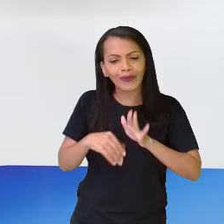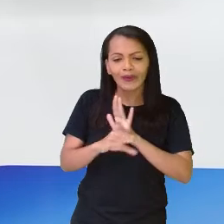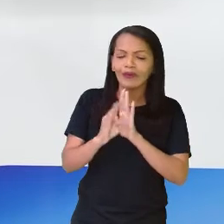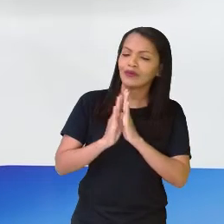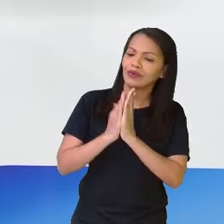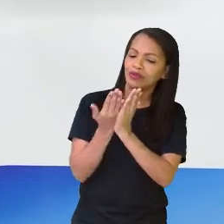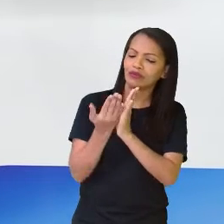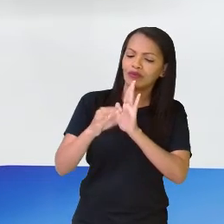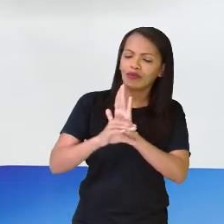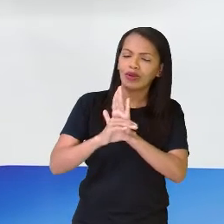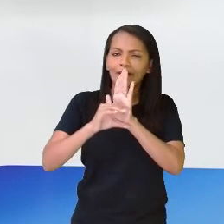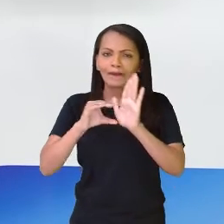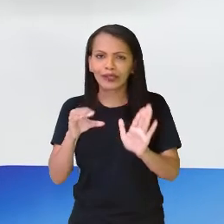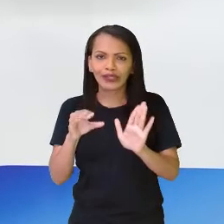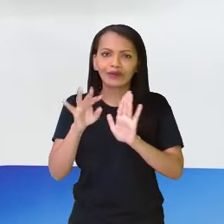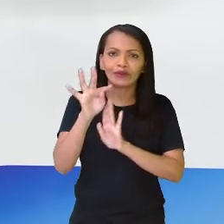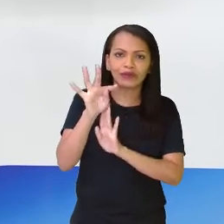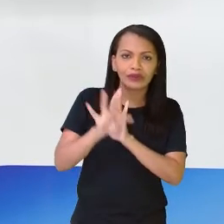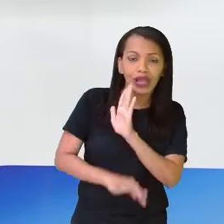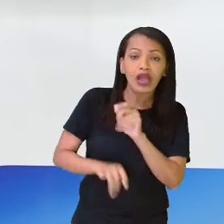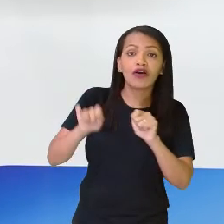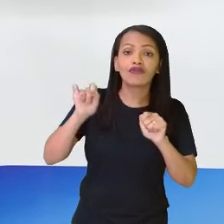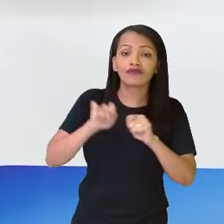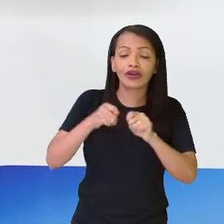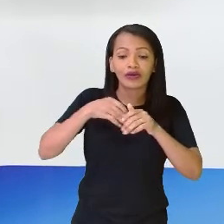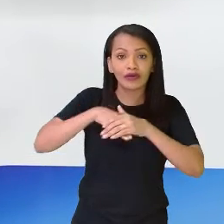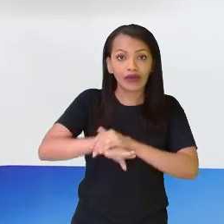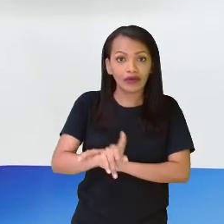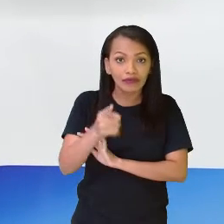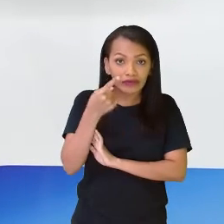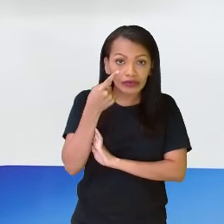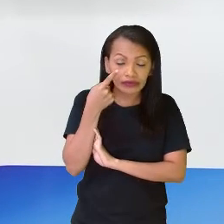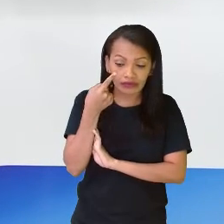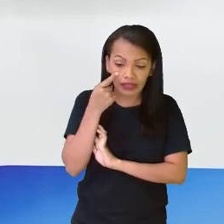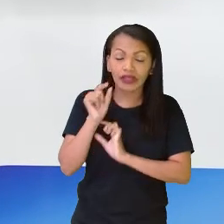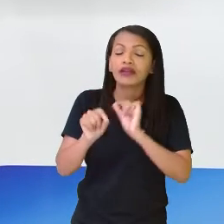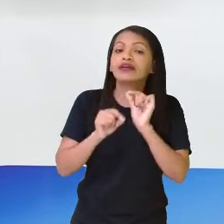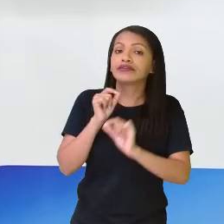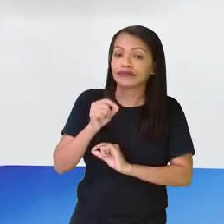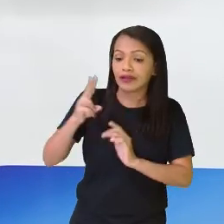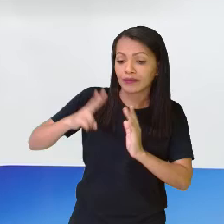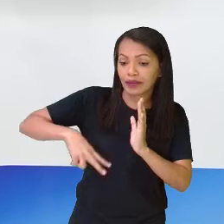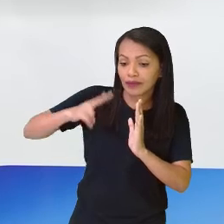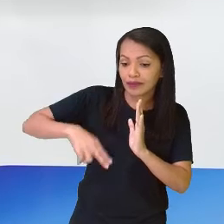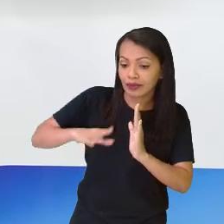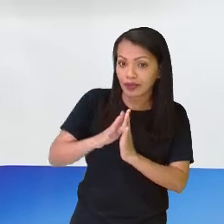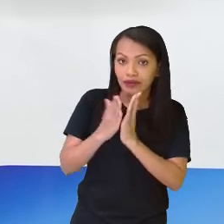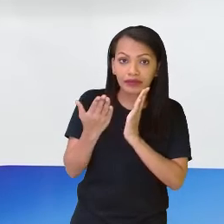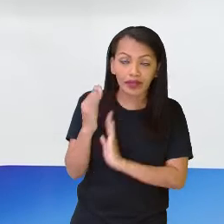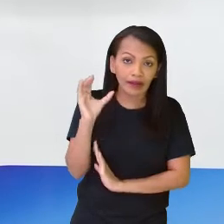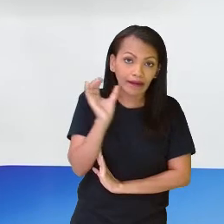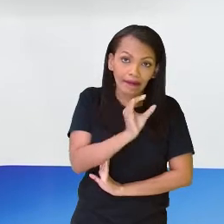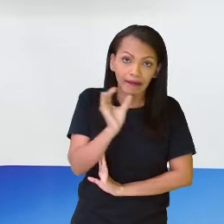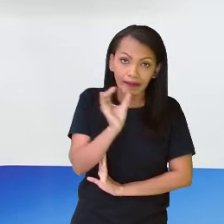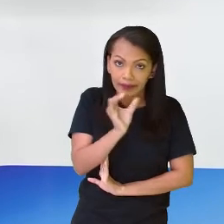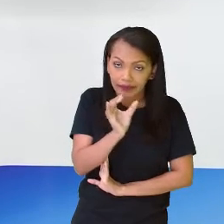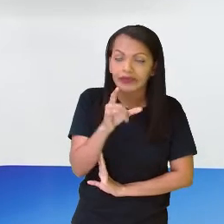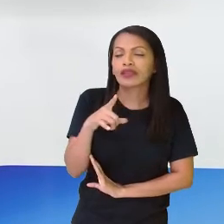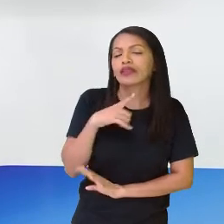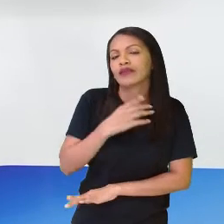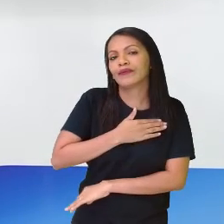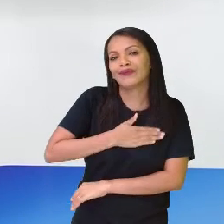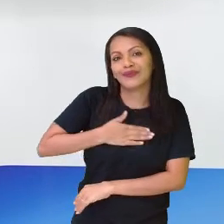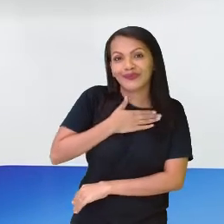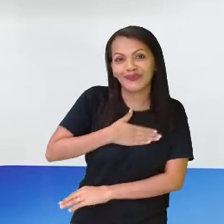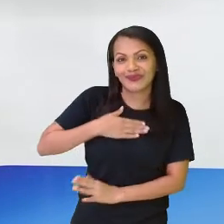um texto. Agora faz um hábito diário. Quando você menos esperar, você vai estar lendo um livro inteiro rapidinho e tendo prazer